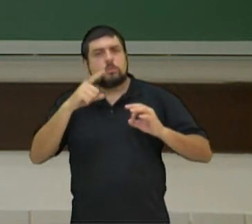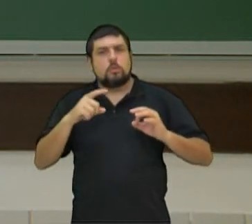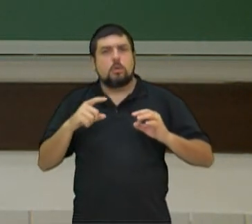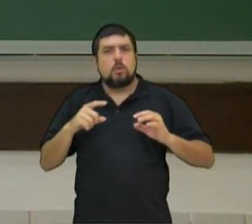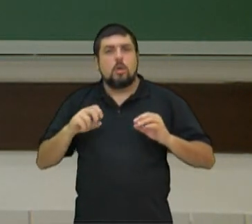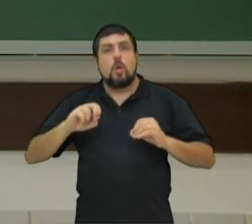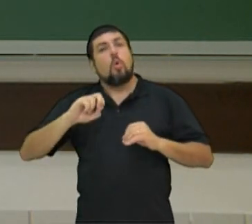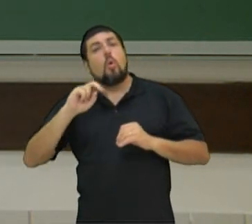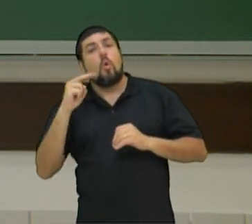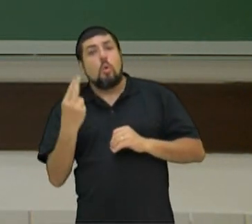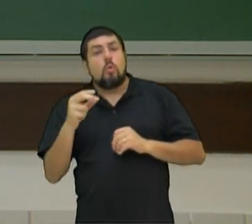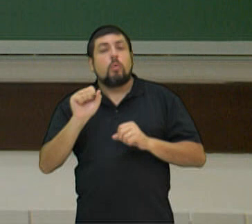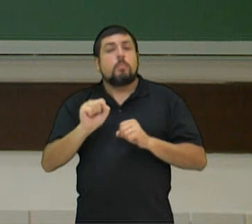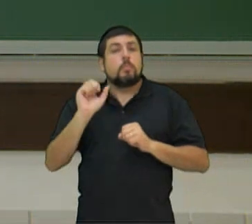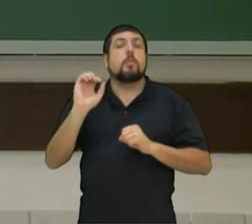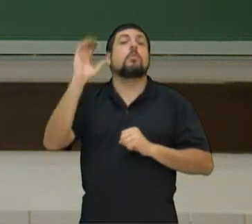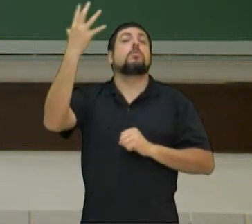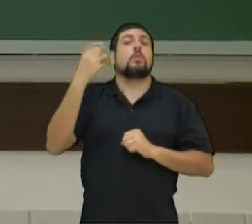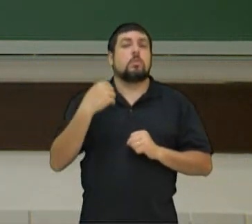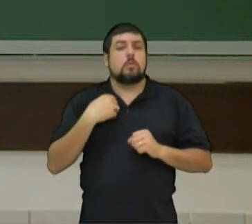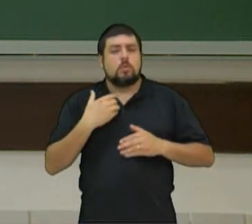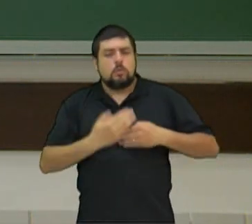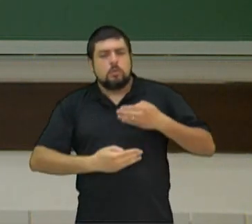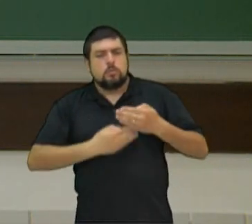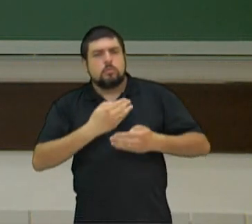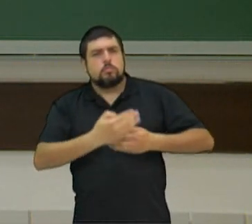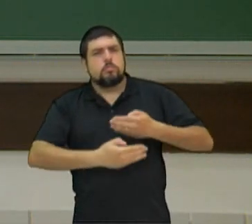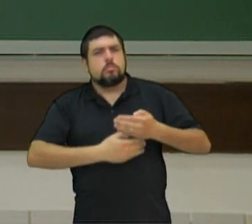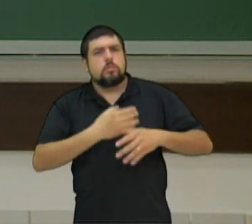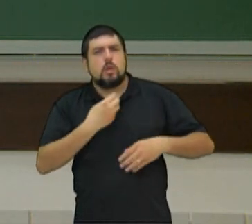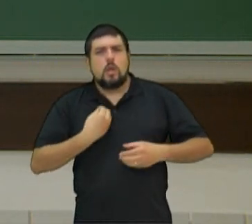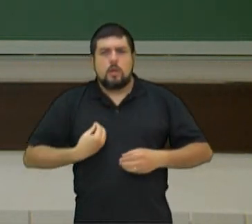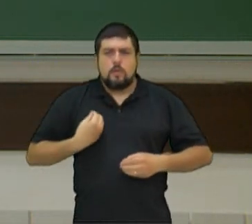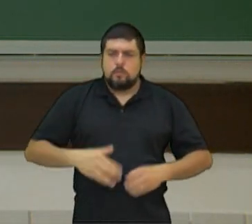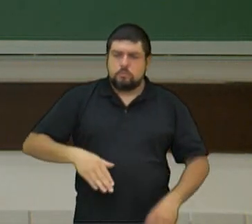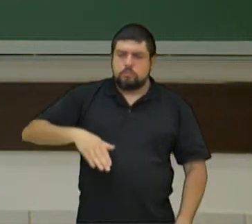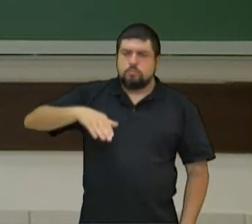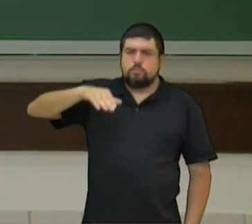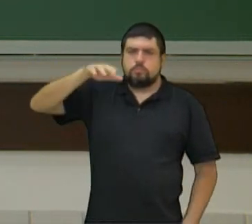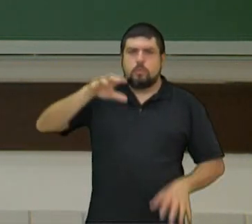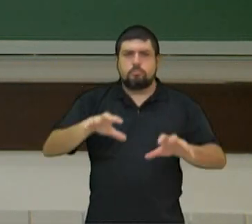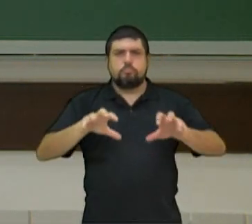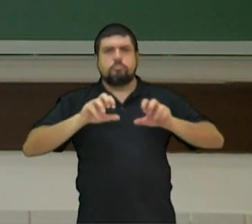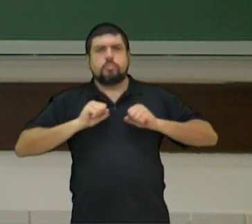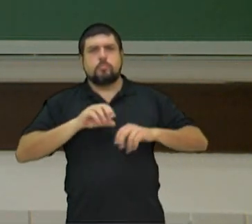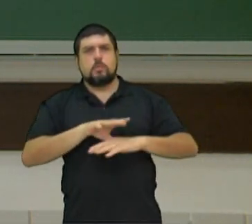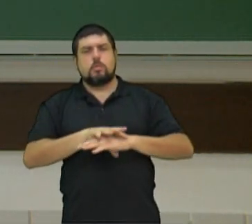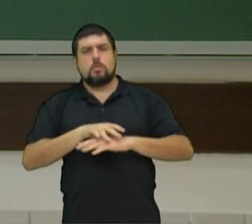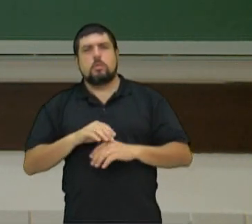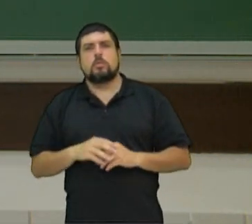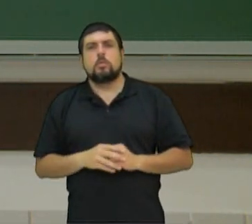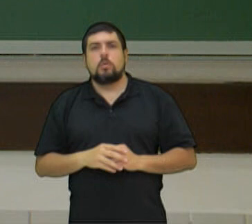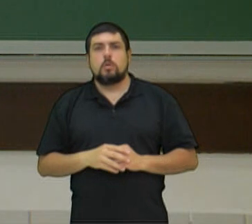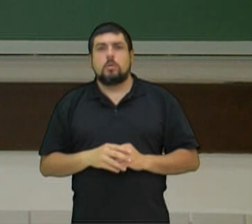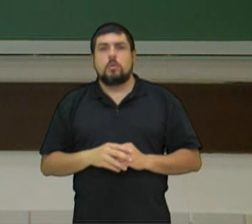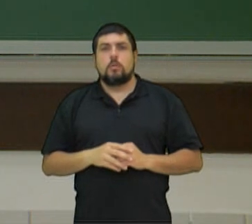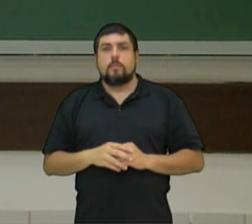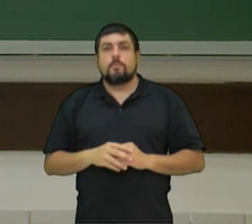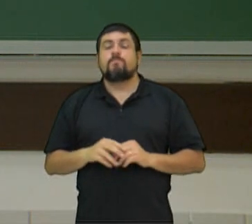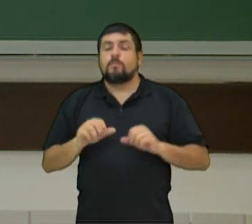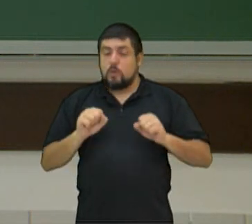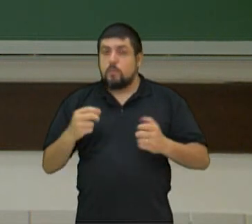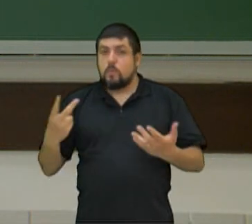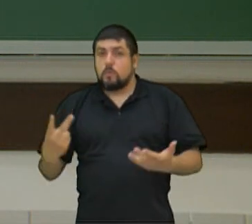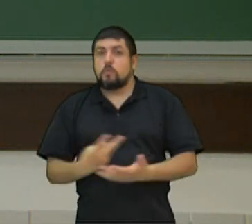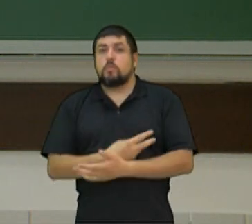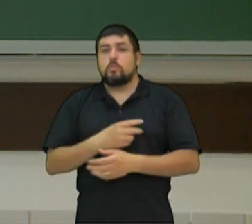gente adquira alguma doença ao longo da vida, tá? Então, ele pode sim falhar. Não é legal que ele falhe, né? Mas